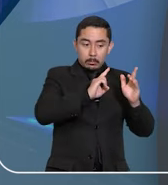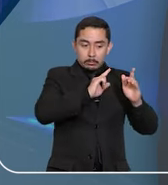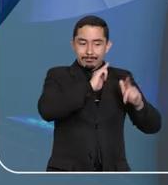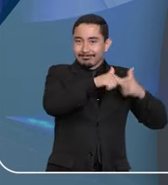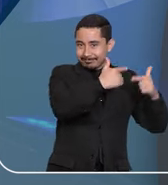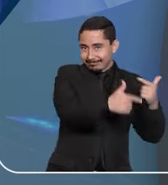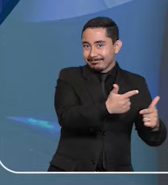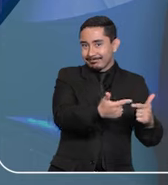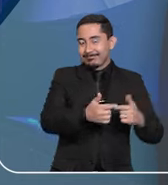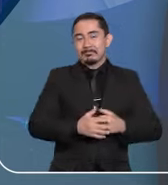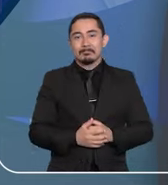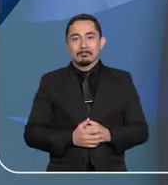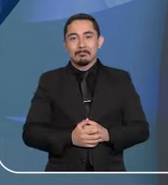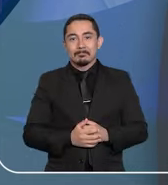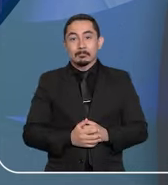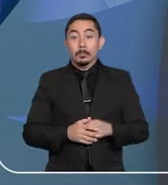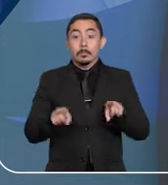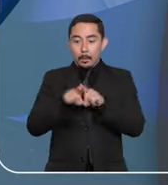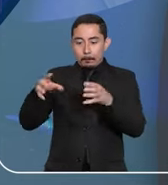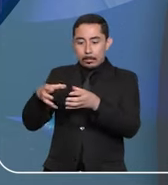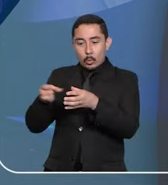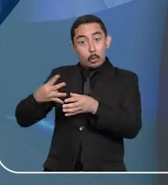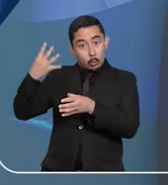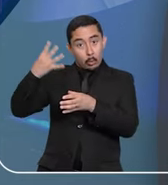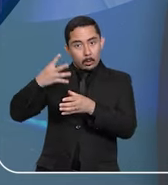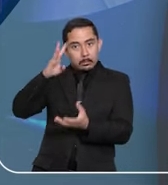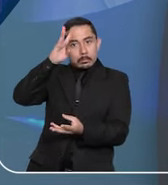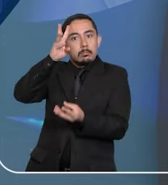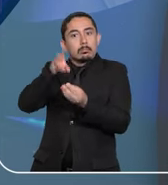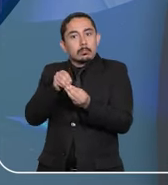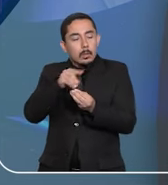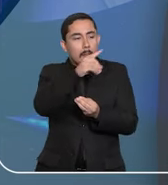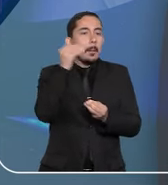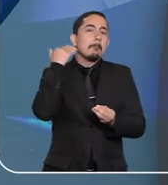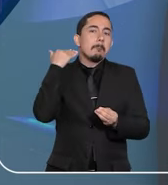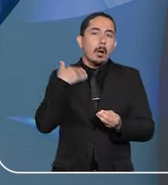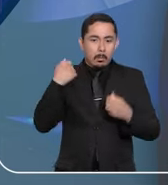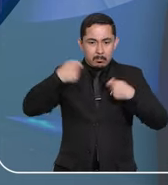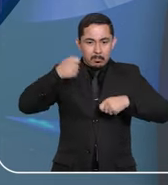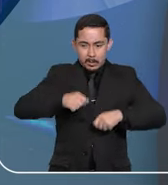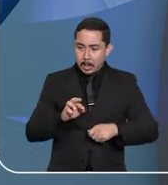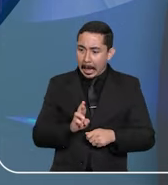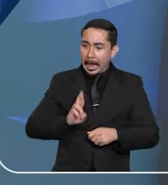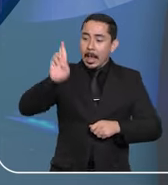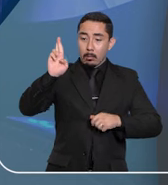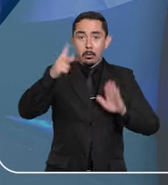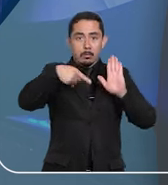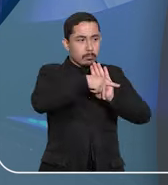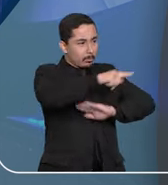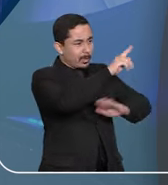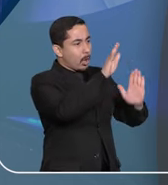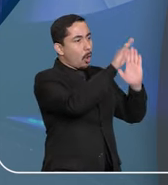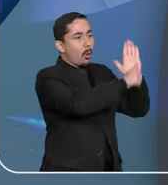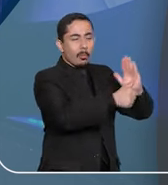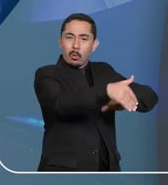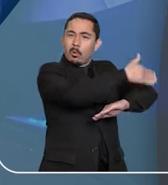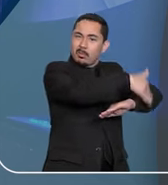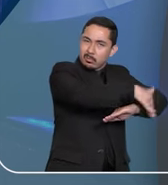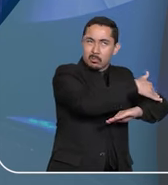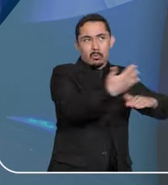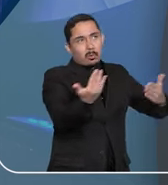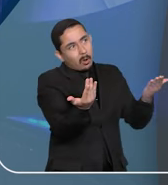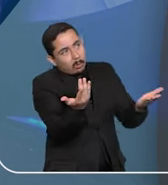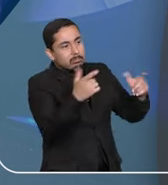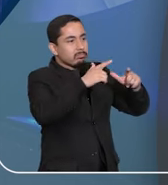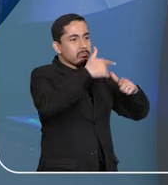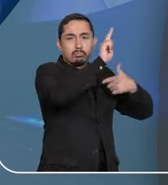natureza sucessória. Já a quarta turma entendeu que um banco não precisa responder por roubo contra cliente na rua